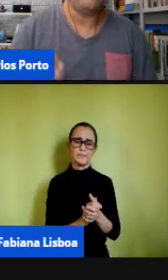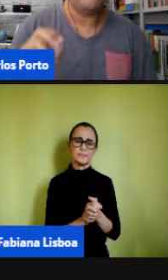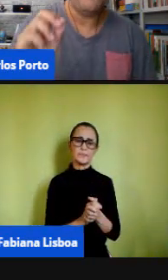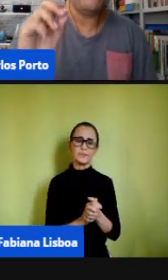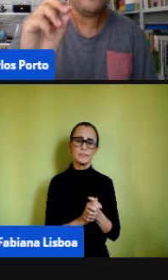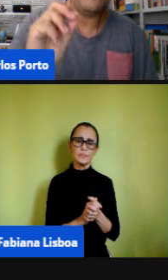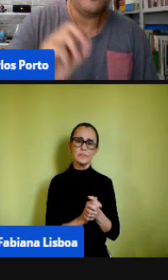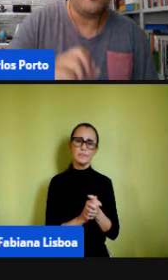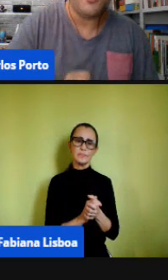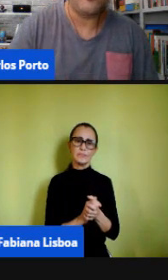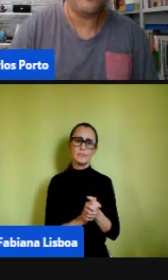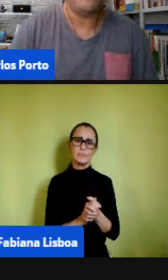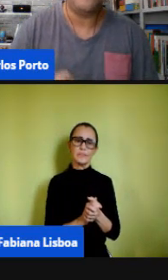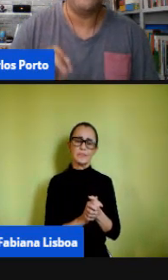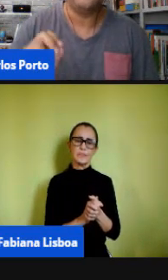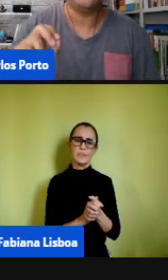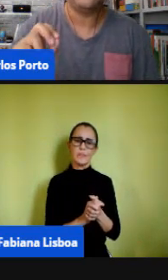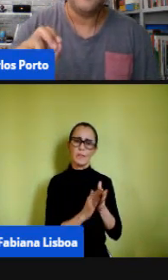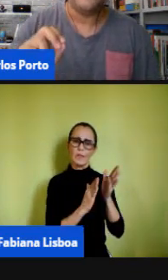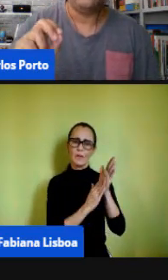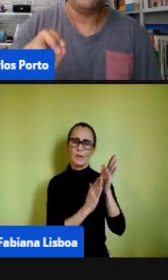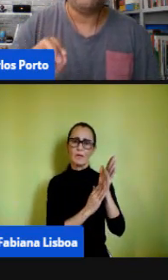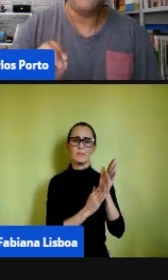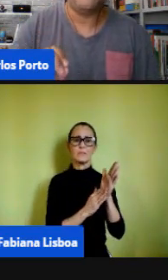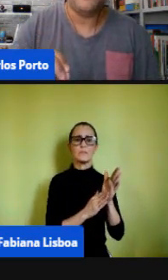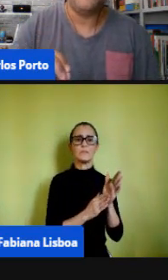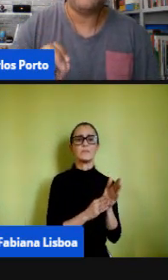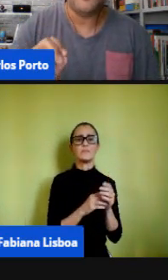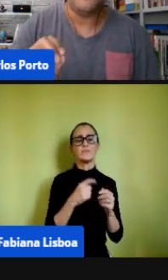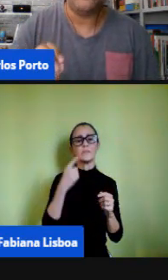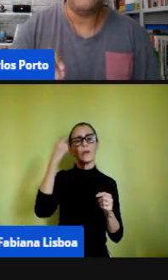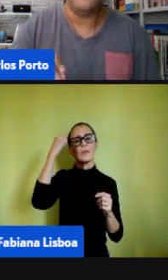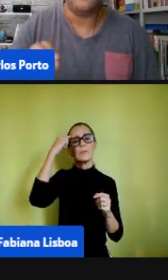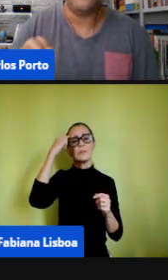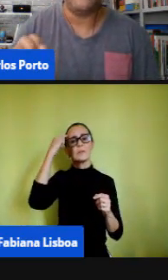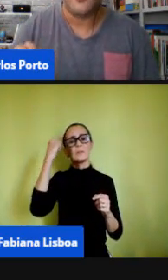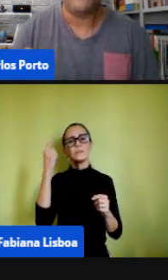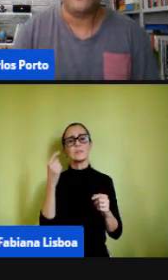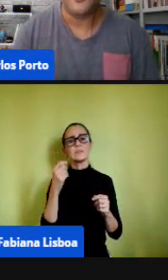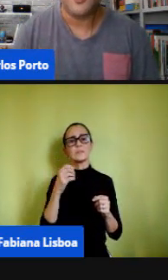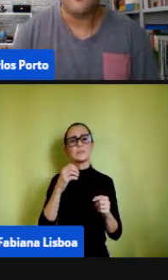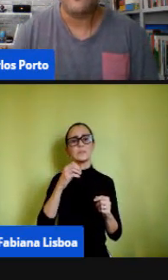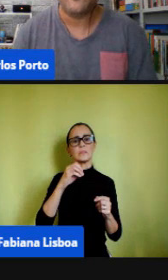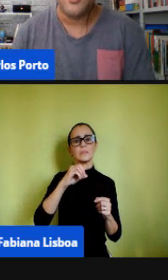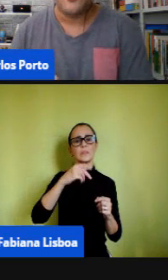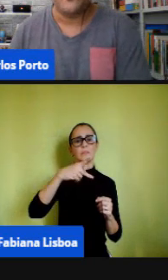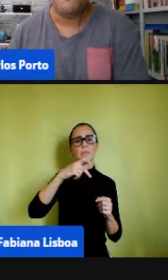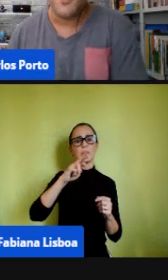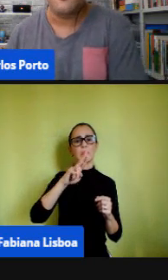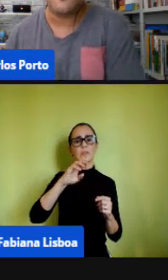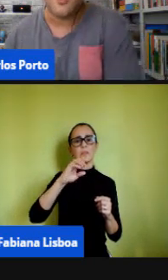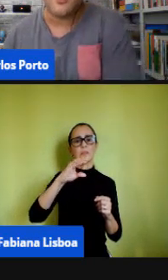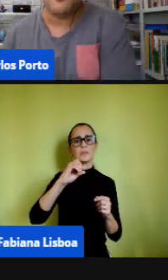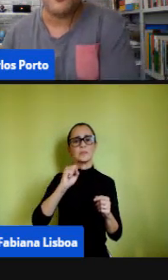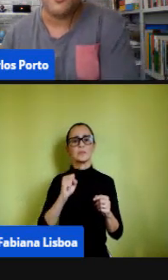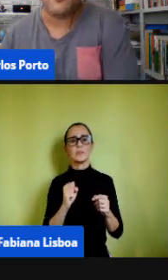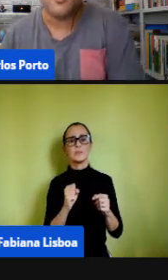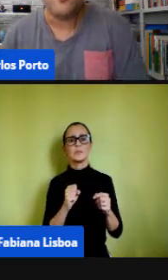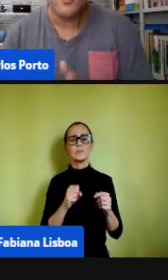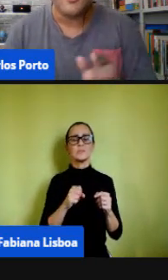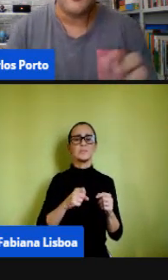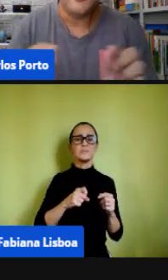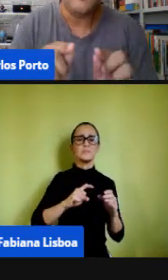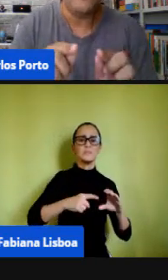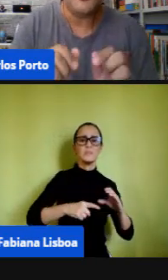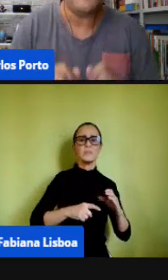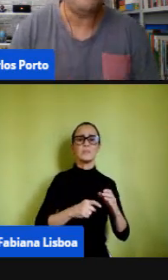Dentro disso, nós pensamos nas operações seguras, nós pensamos na inclusão dos mais vulneráveis, no bem-estar e